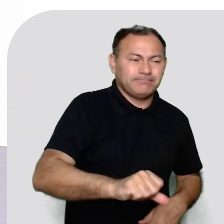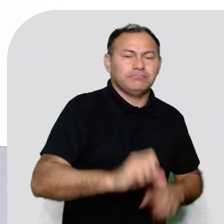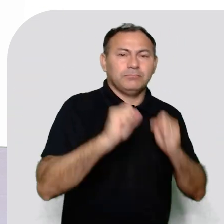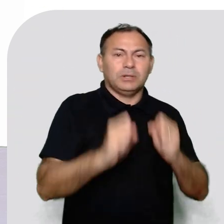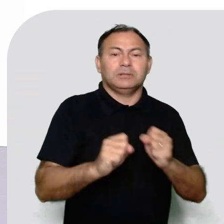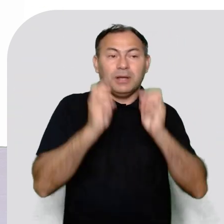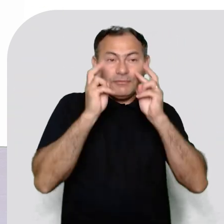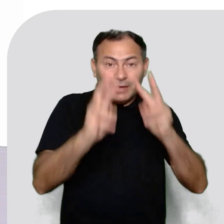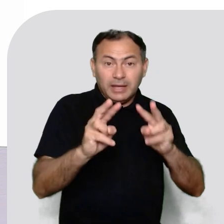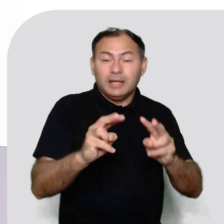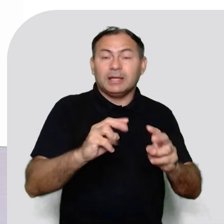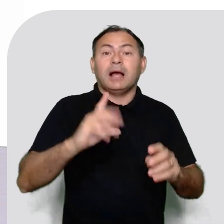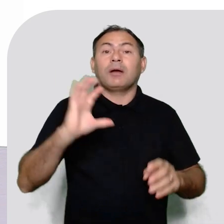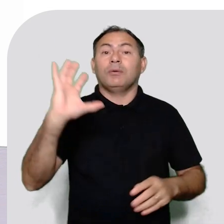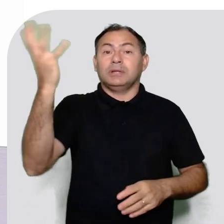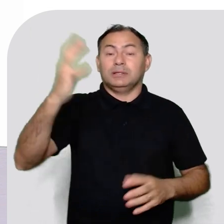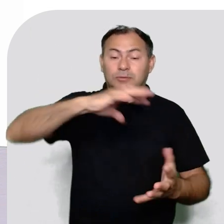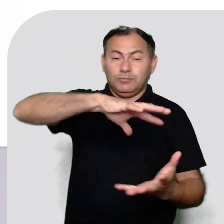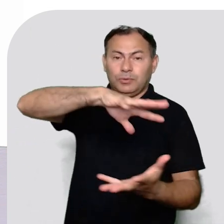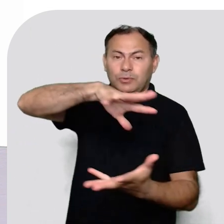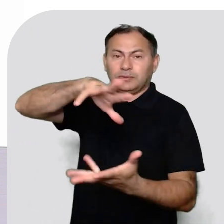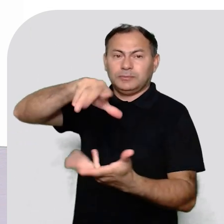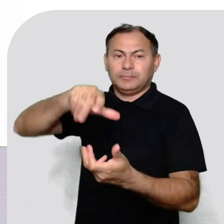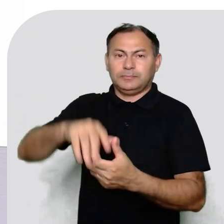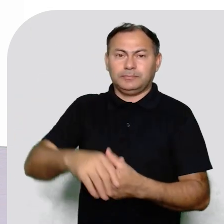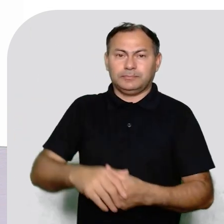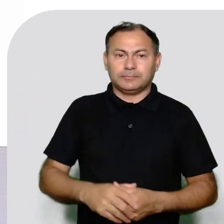que possamos ver no mundo,